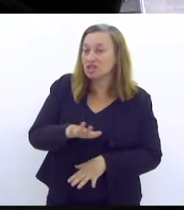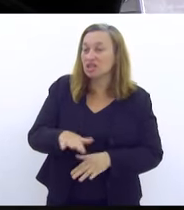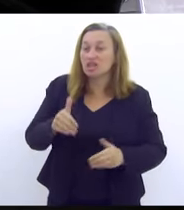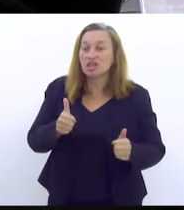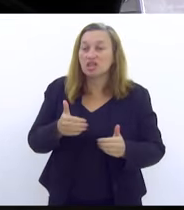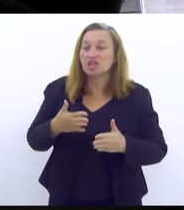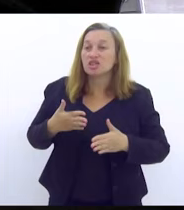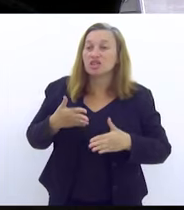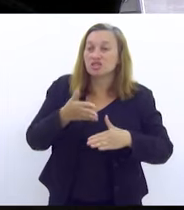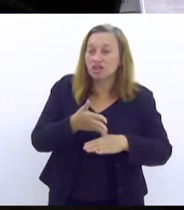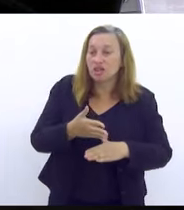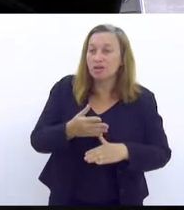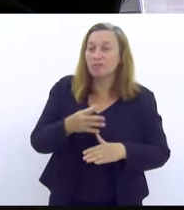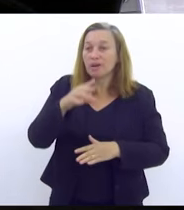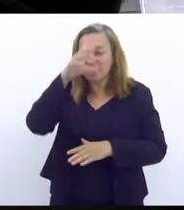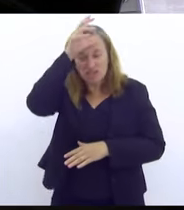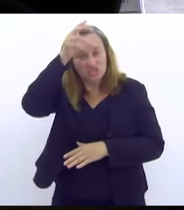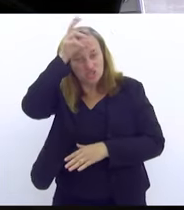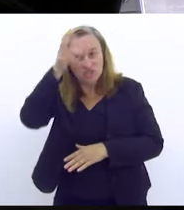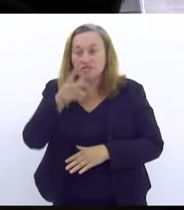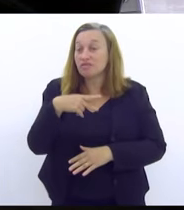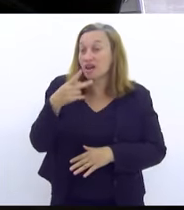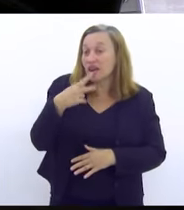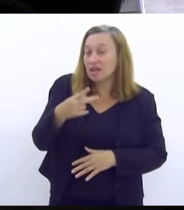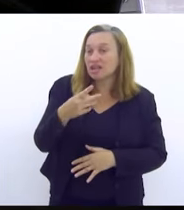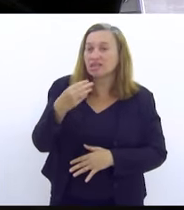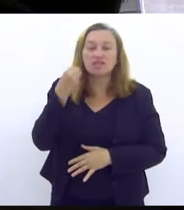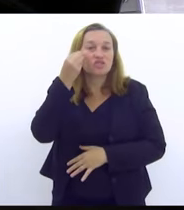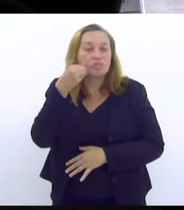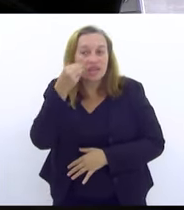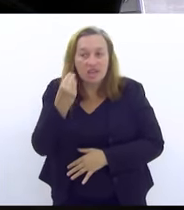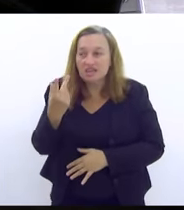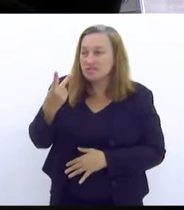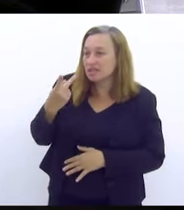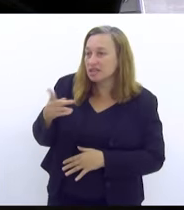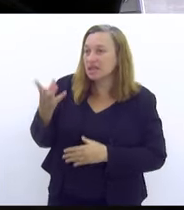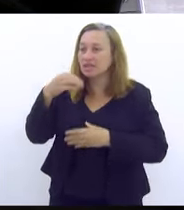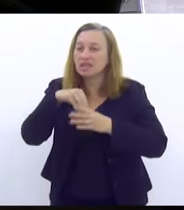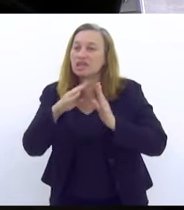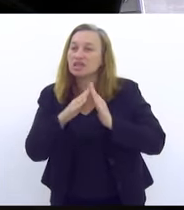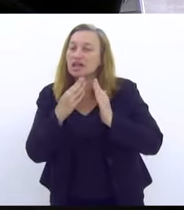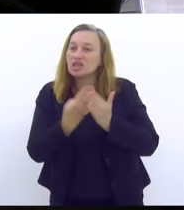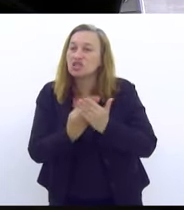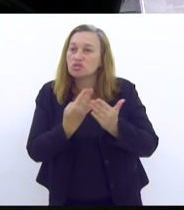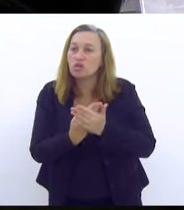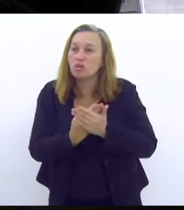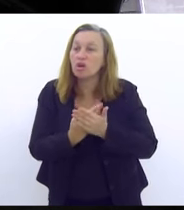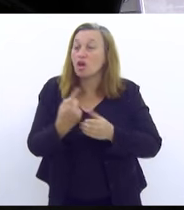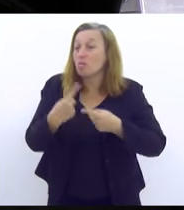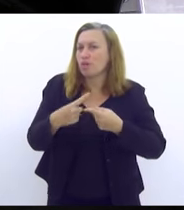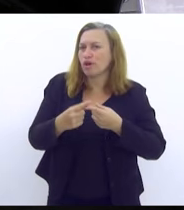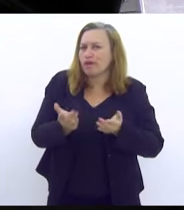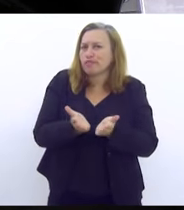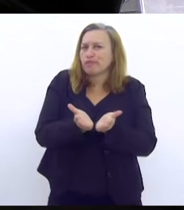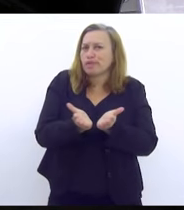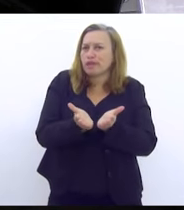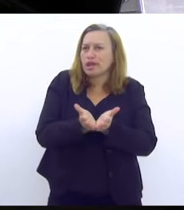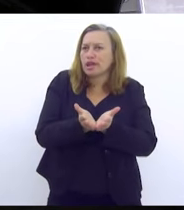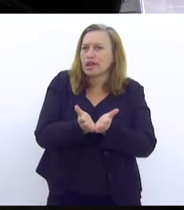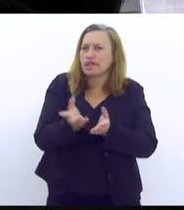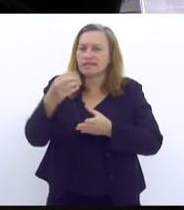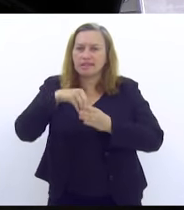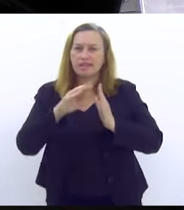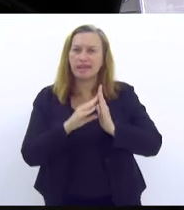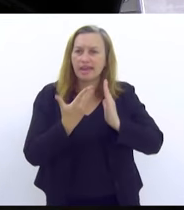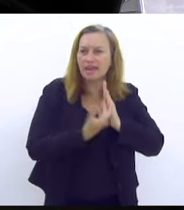tias, chegam para nós falando, né, da vivência deles na escola, porque ser crente dentro da igreja, para eles, assim como para